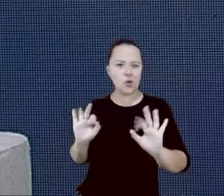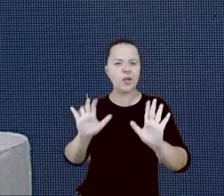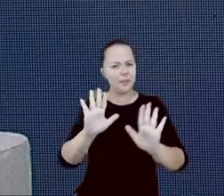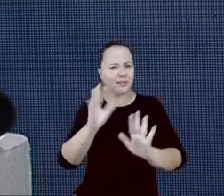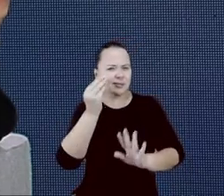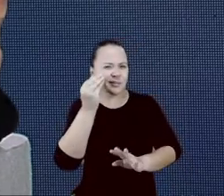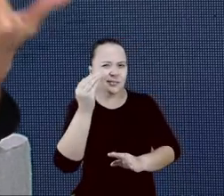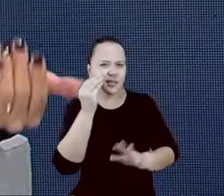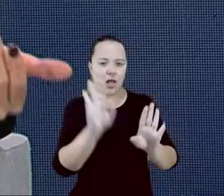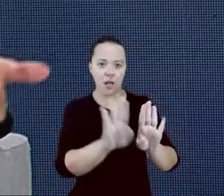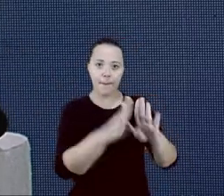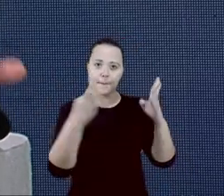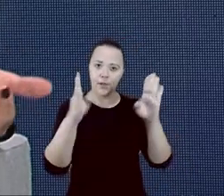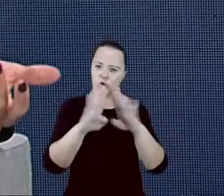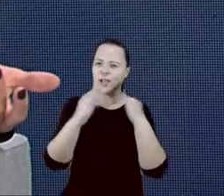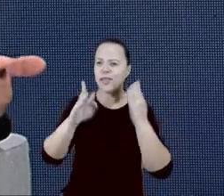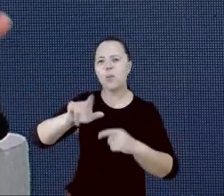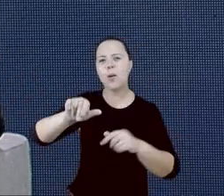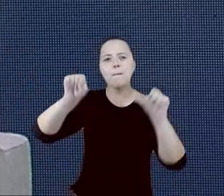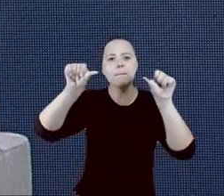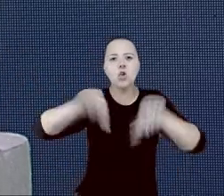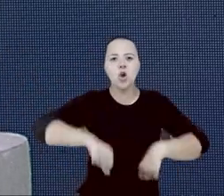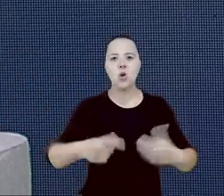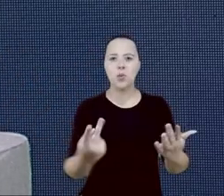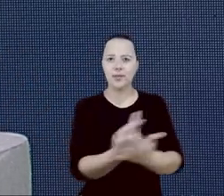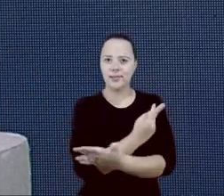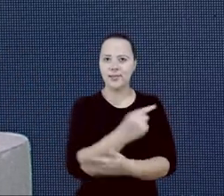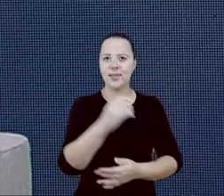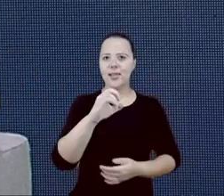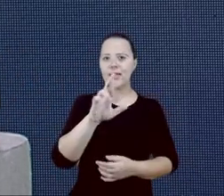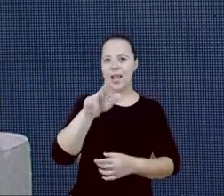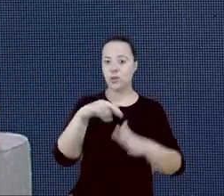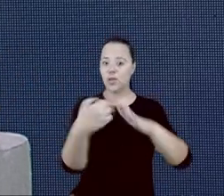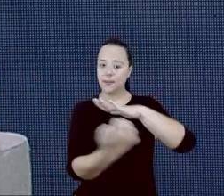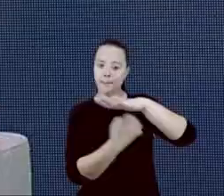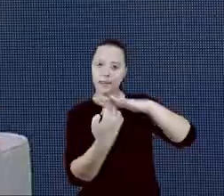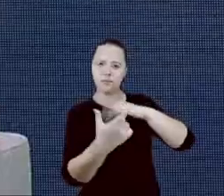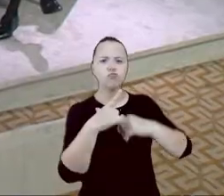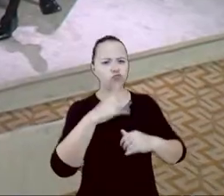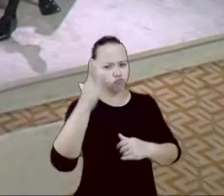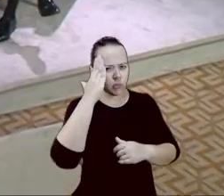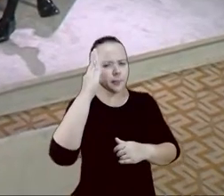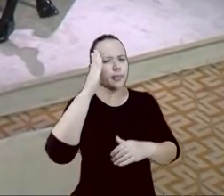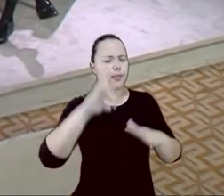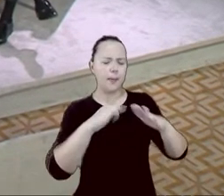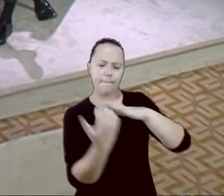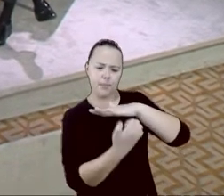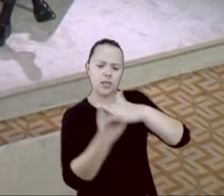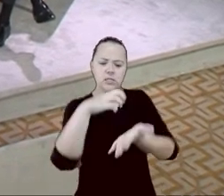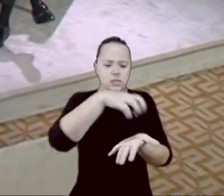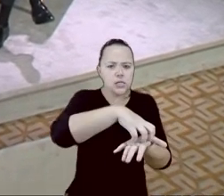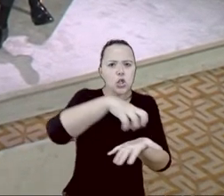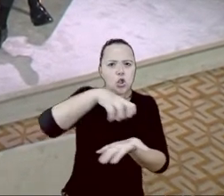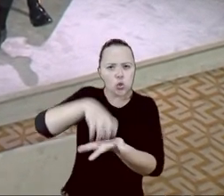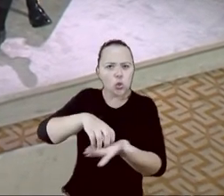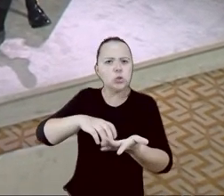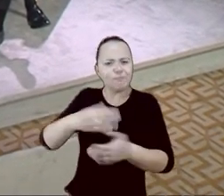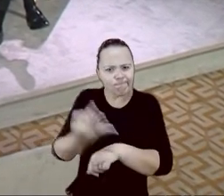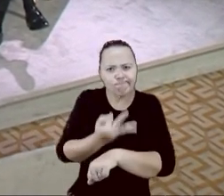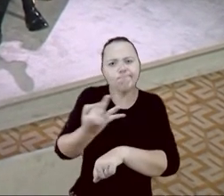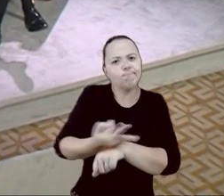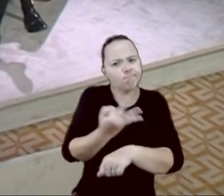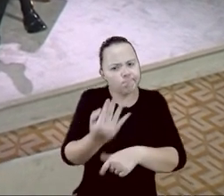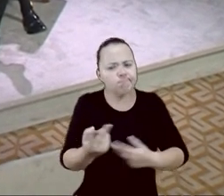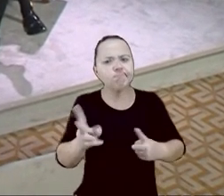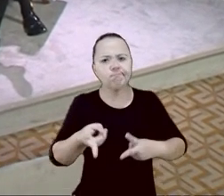tá vendo ela não é por pior de risco de crédito das empresas a gente vê empresas de setores muito resilientes né então empresa de